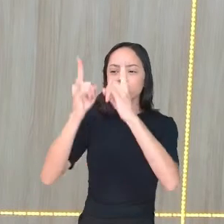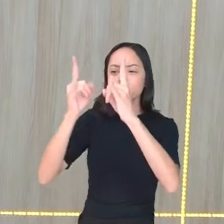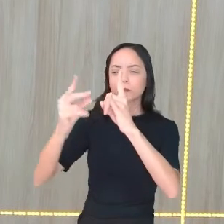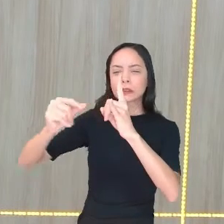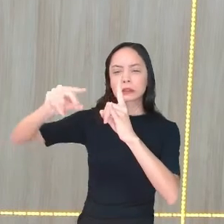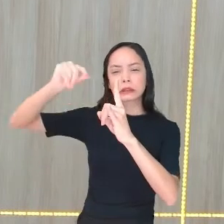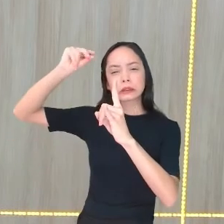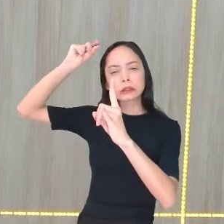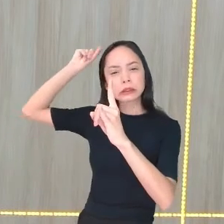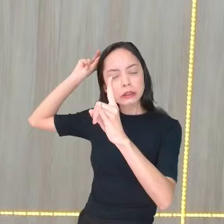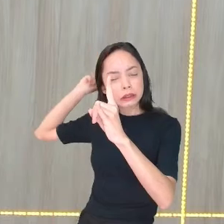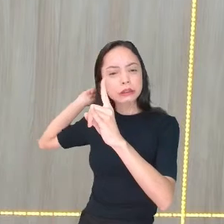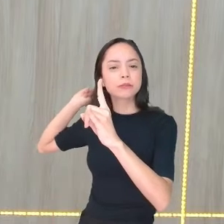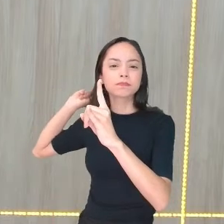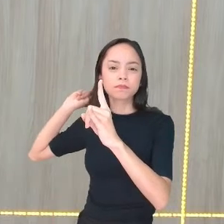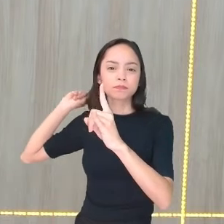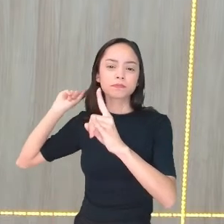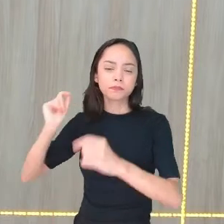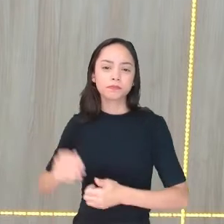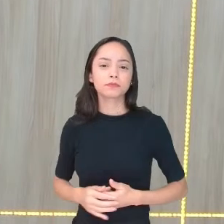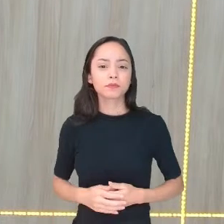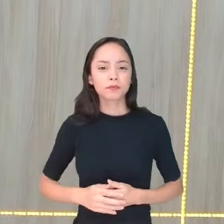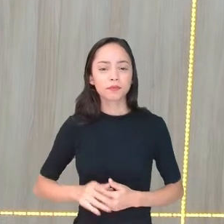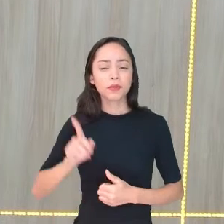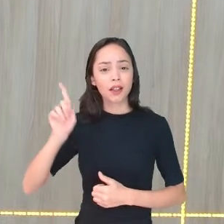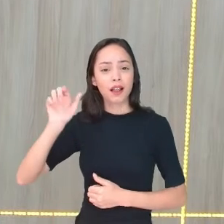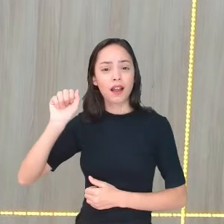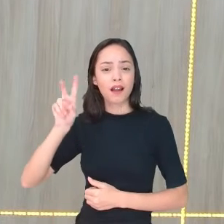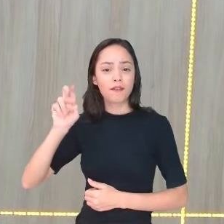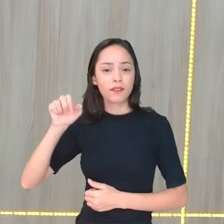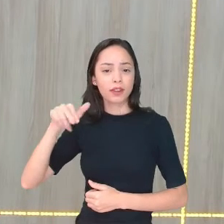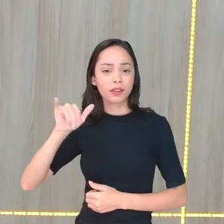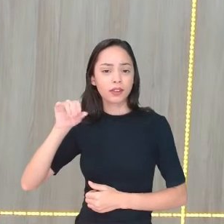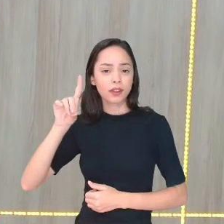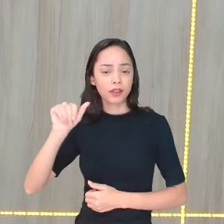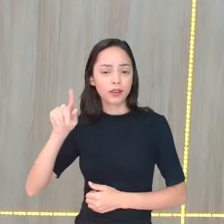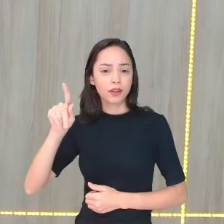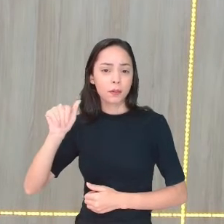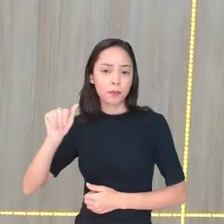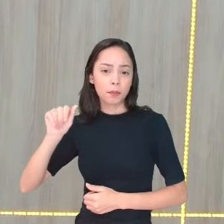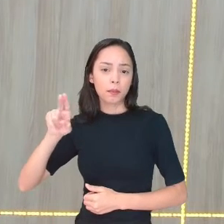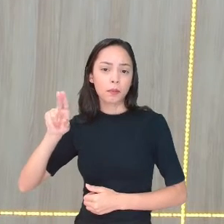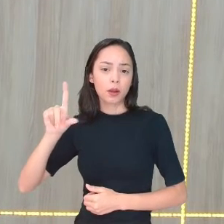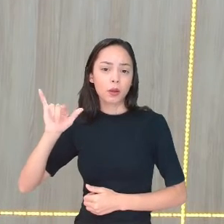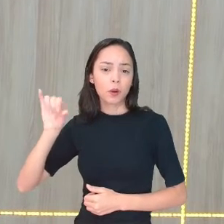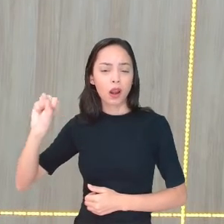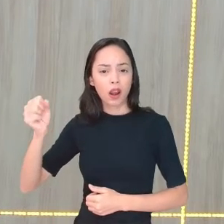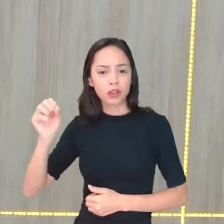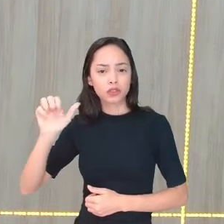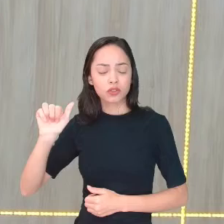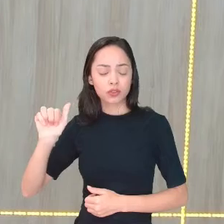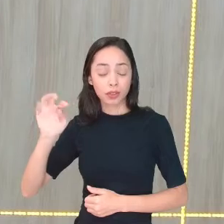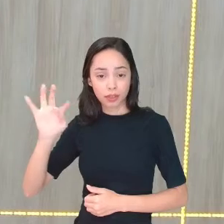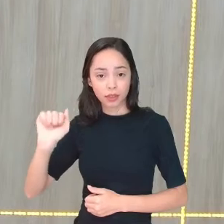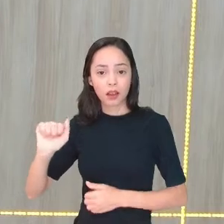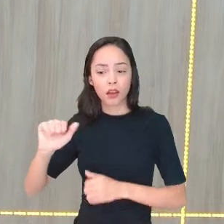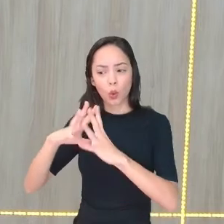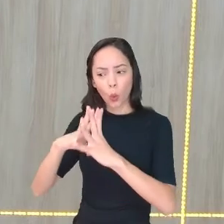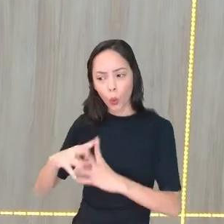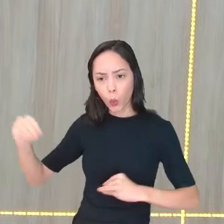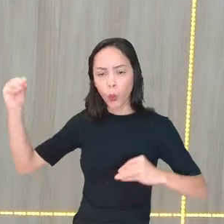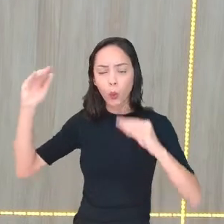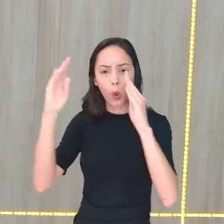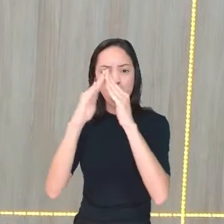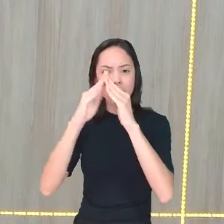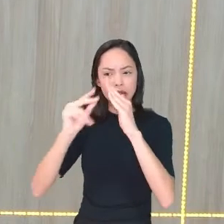bem nítido ali. Quer dizer que na Avenida Paulista não tenha? Não, lá tem casarões daquele período, tá?